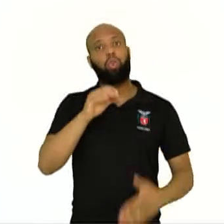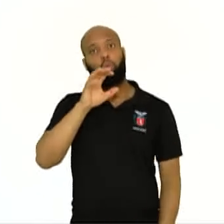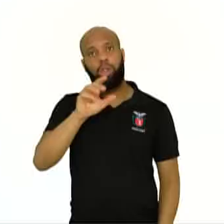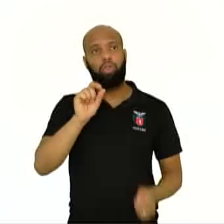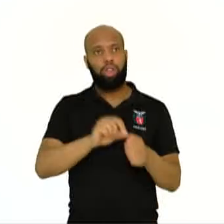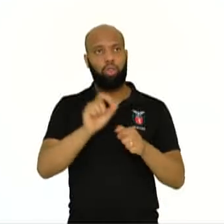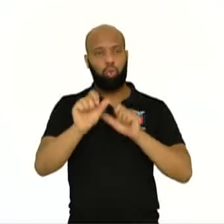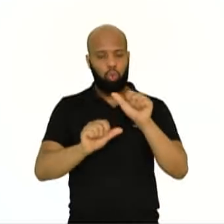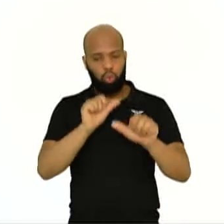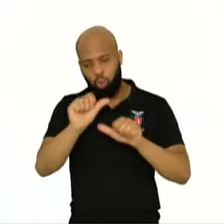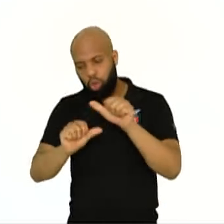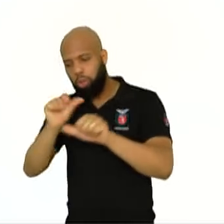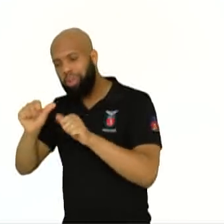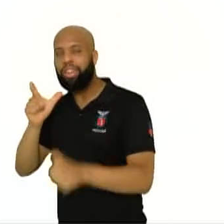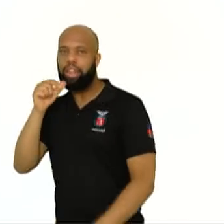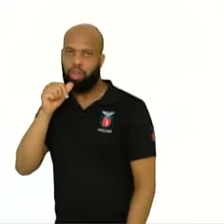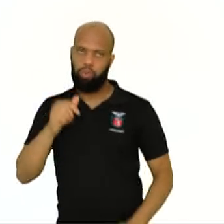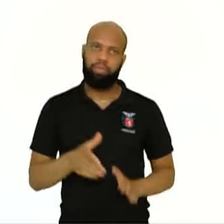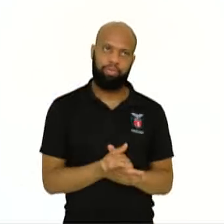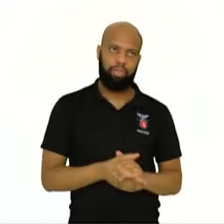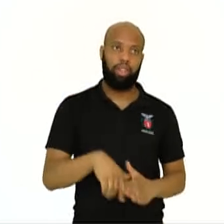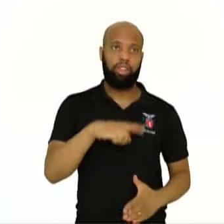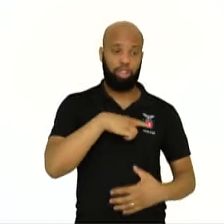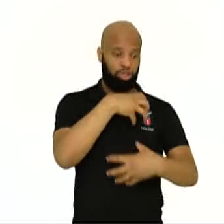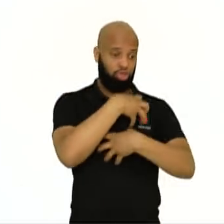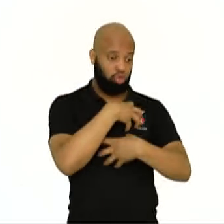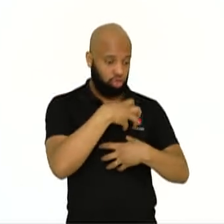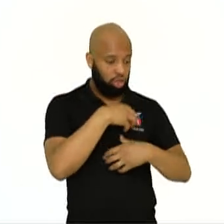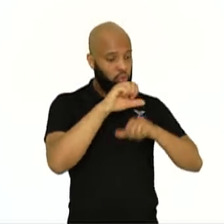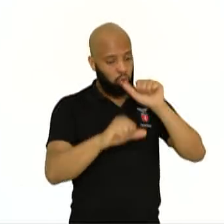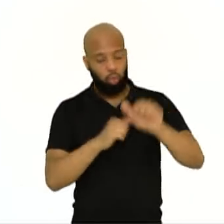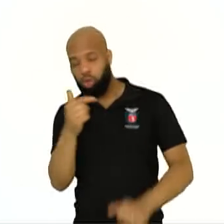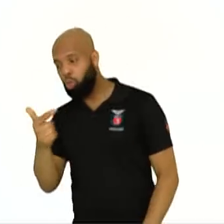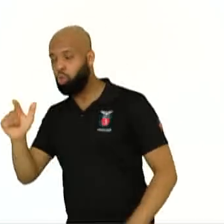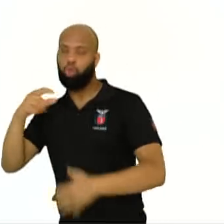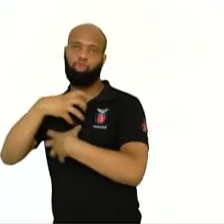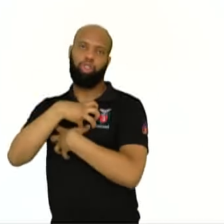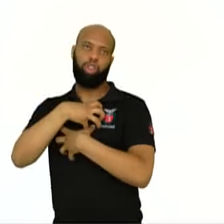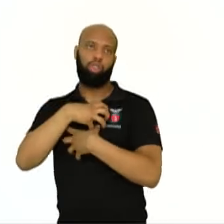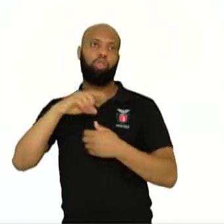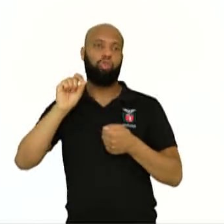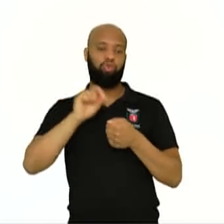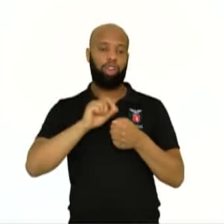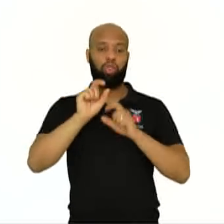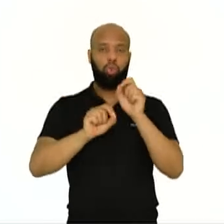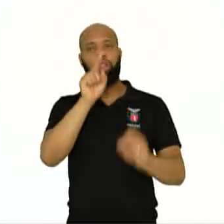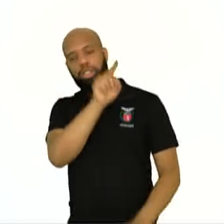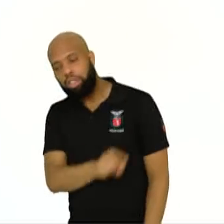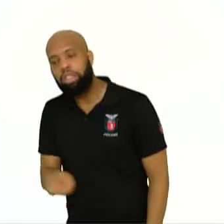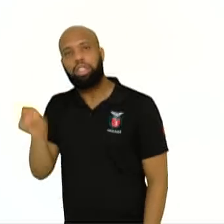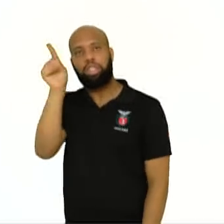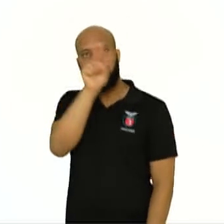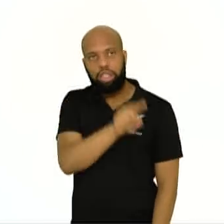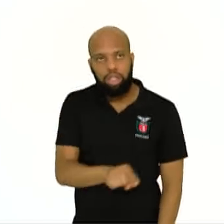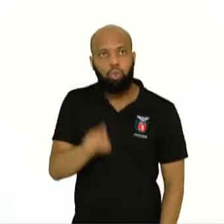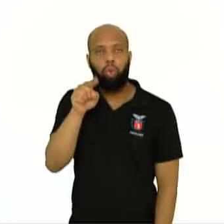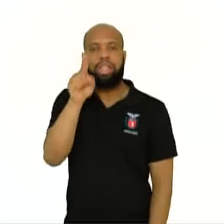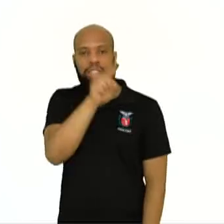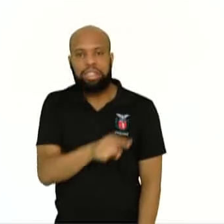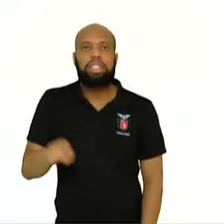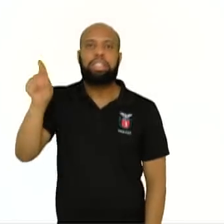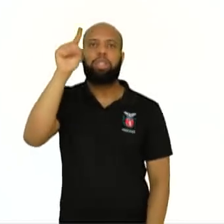forma pequenas gotículas de água. Quando essas nuvens ficam mais carregadas com essas gotinhas,